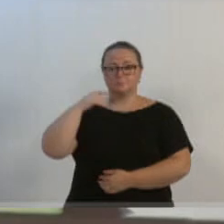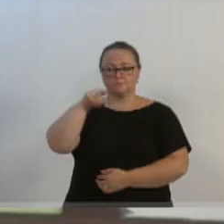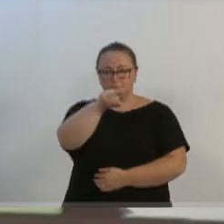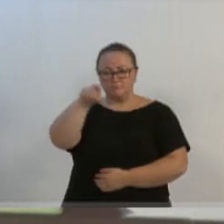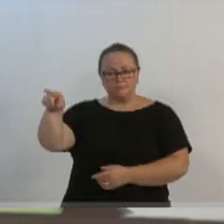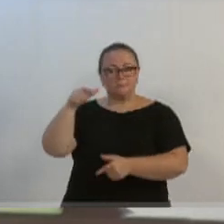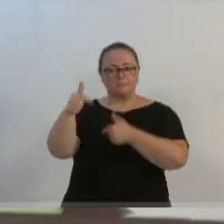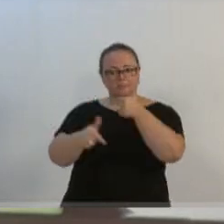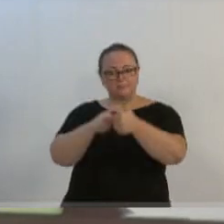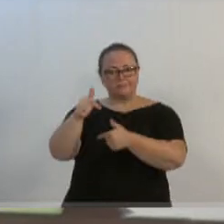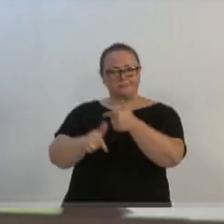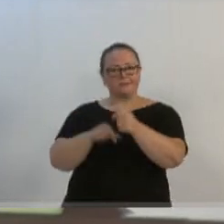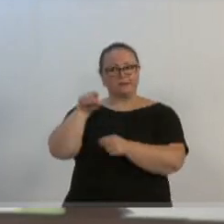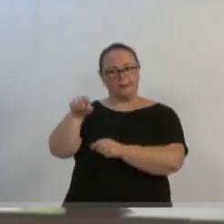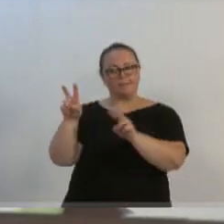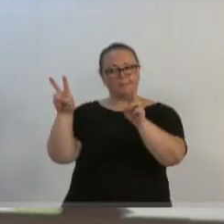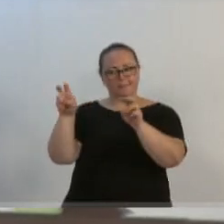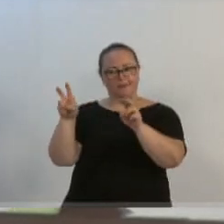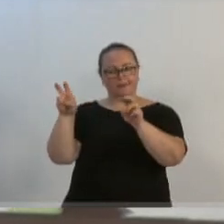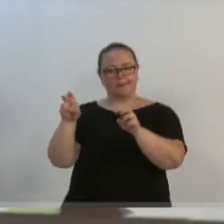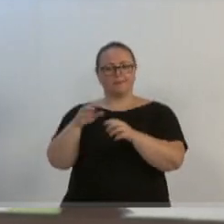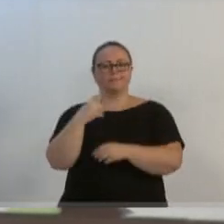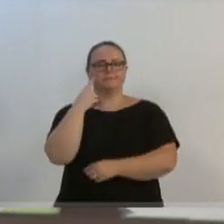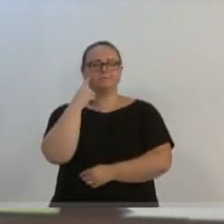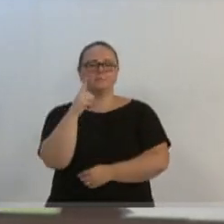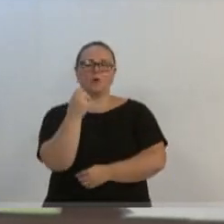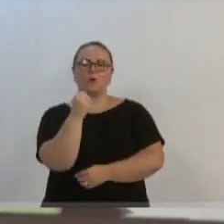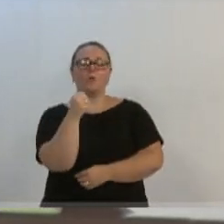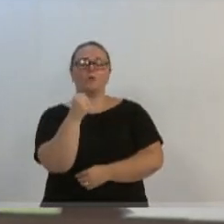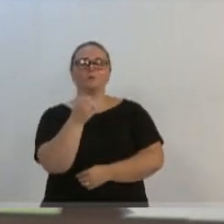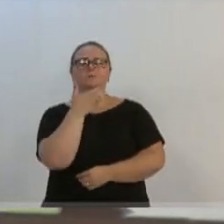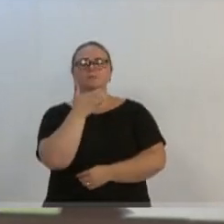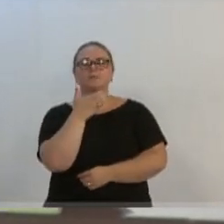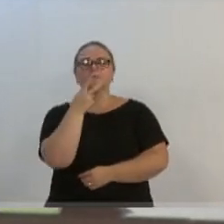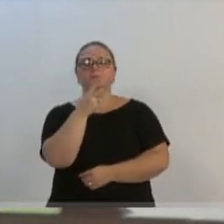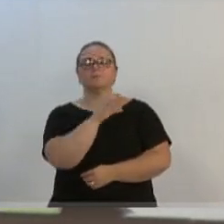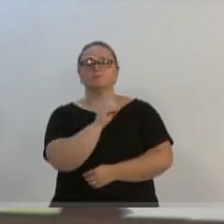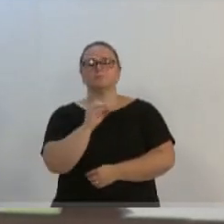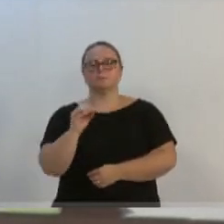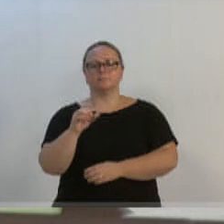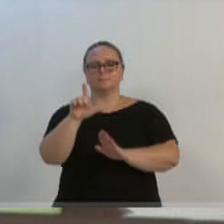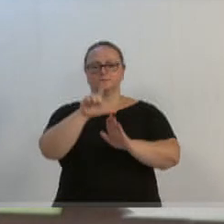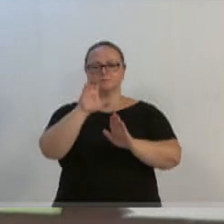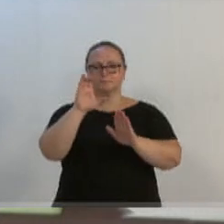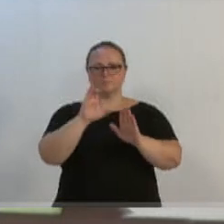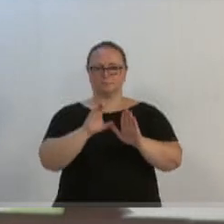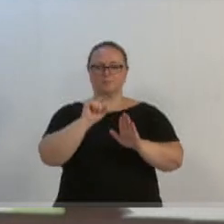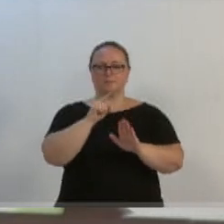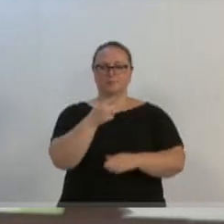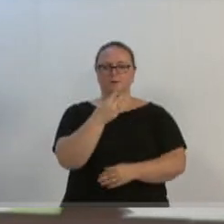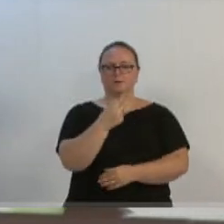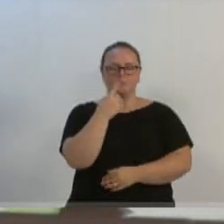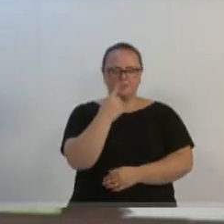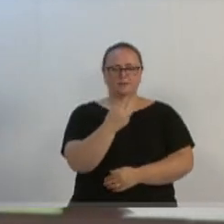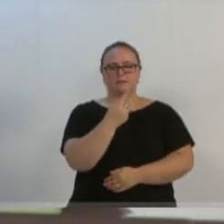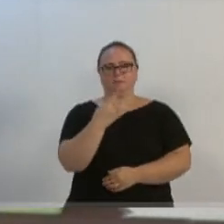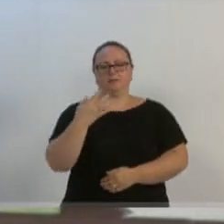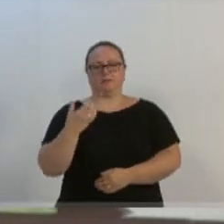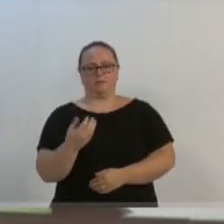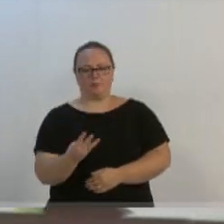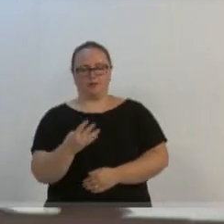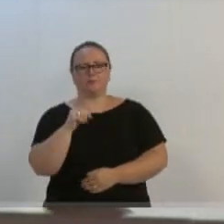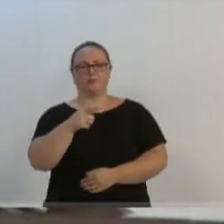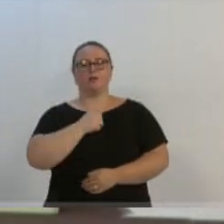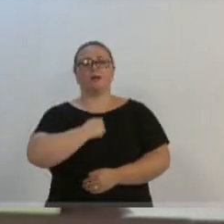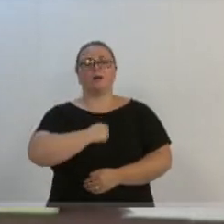muito com isso. De 8 de dezembro de 2000, a lei complementar 1134, de 11 de agosto de 2017, que é o